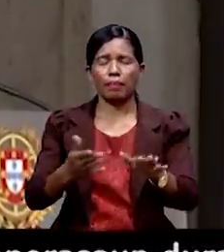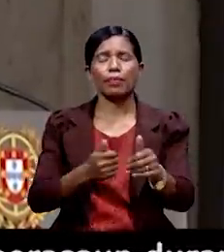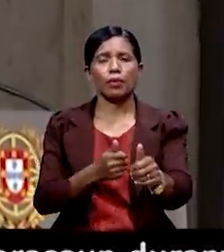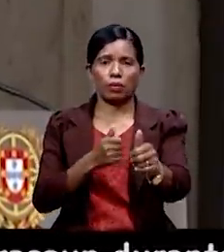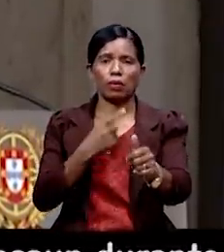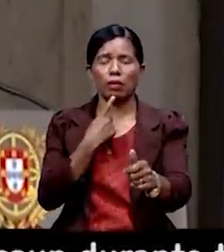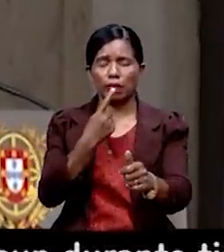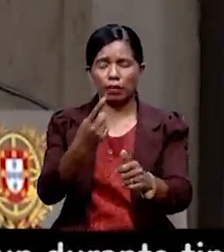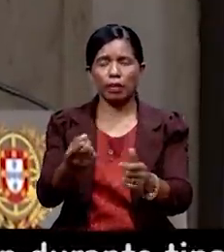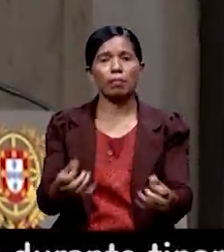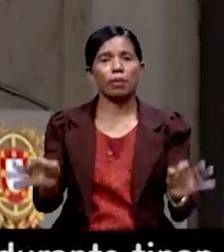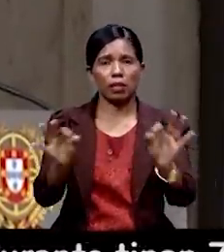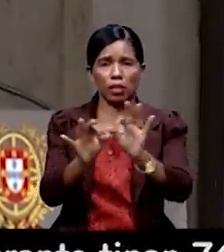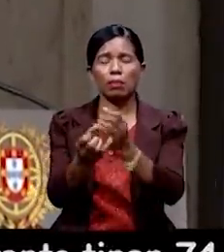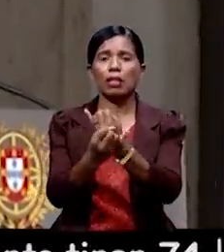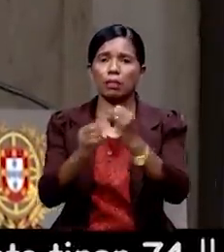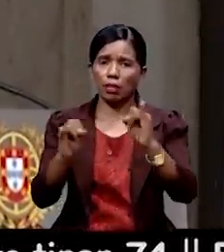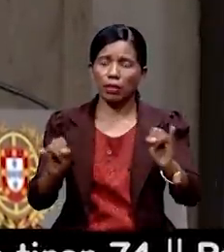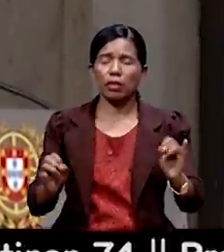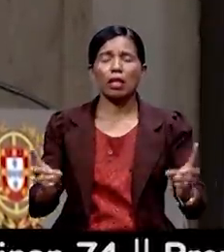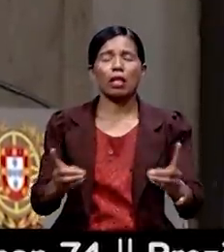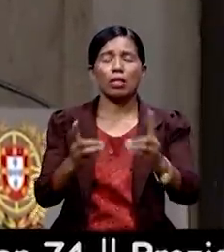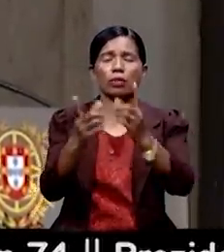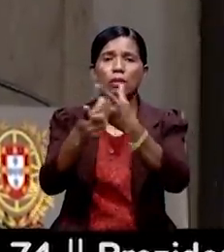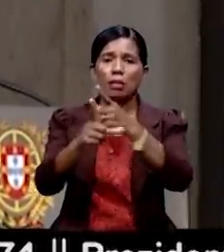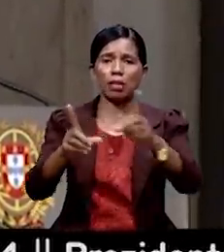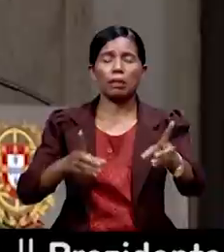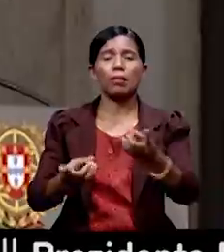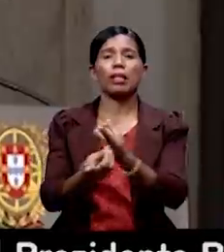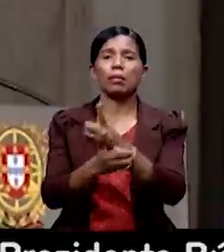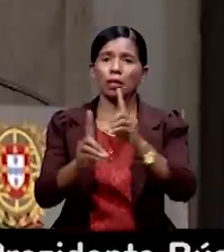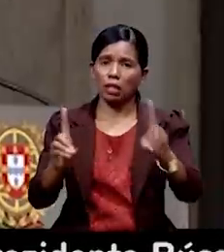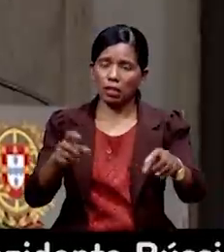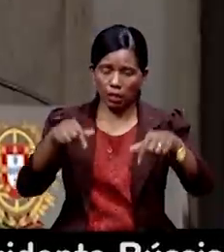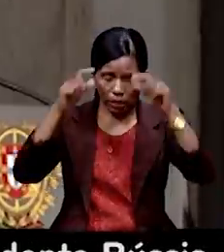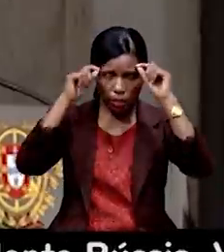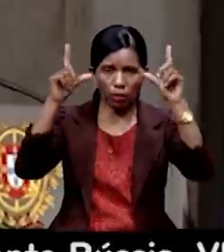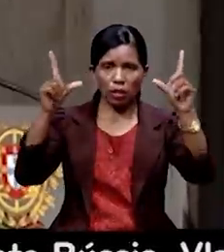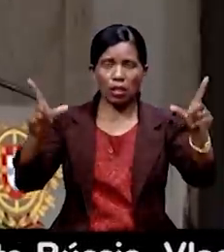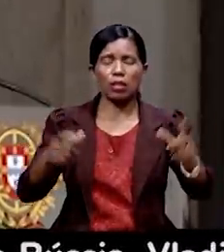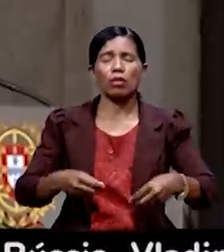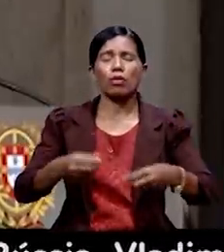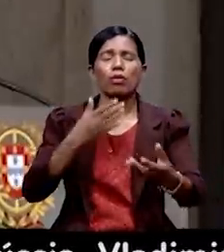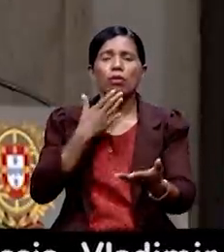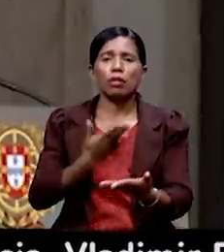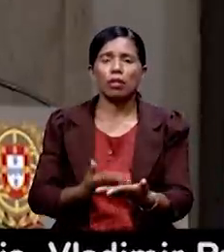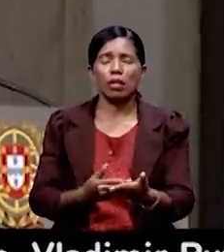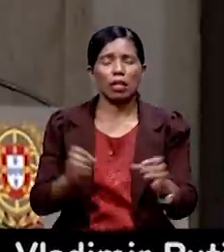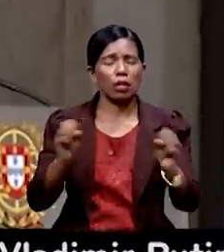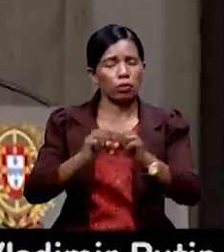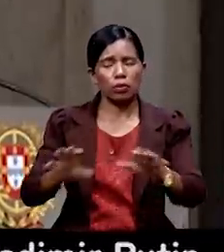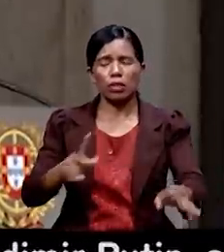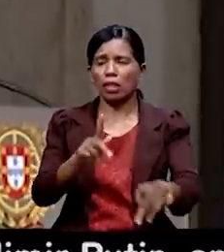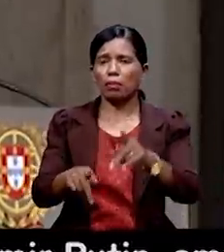motivador principal pela independência, o de luta pela liberdade na democracia Timor-Leste, valor ou prestação, nebe iha nunca husik povo Timor